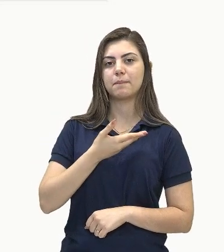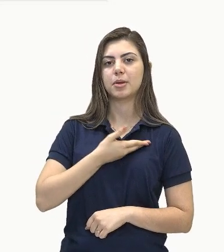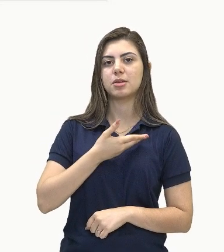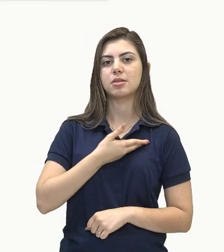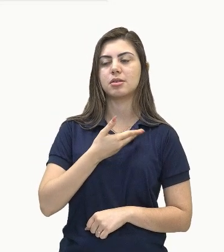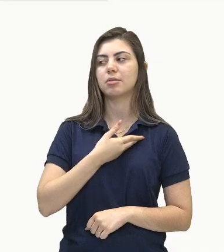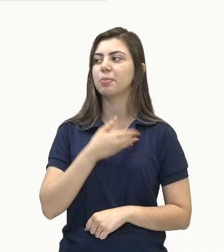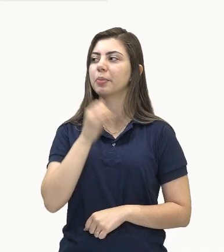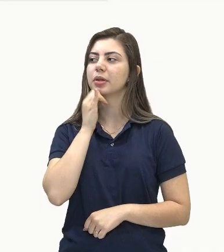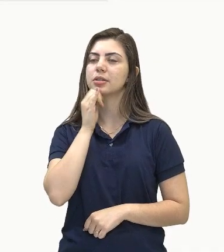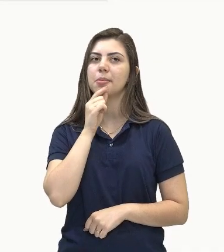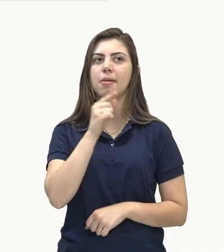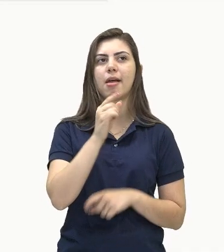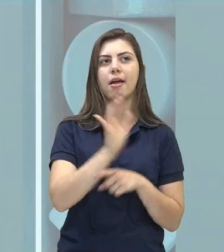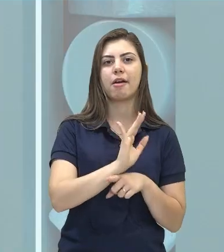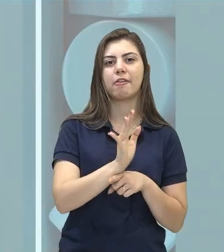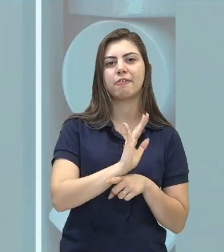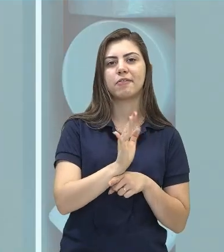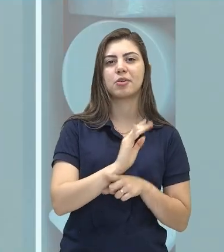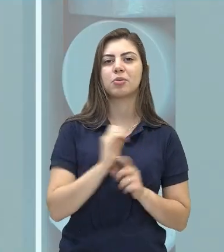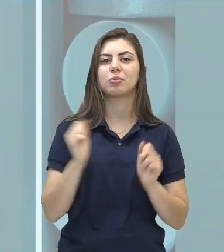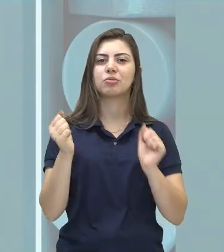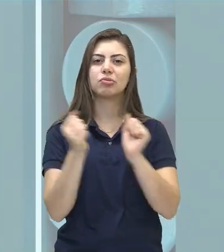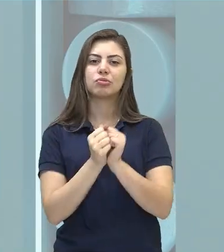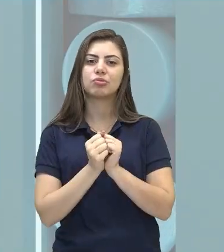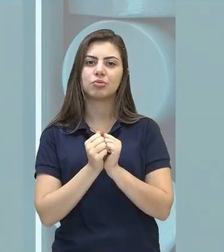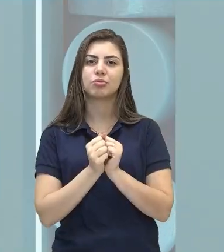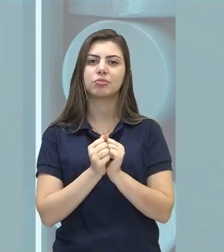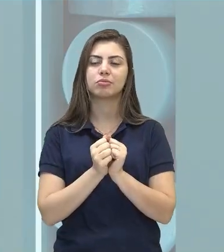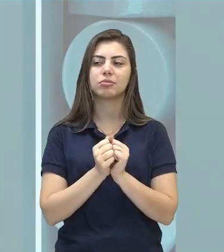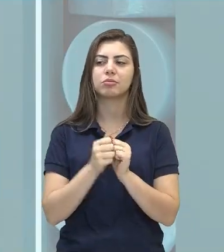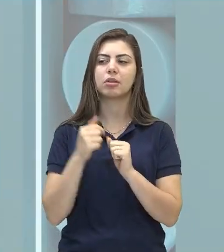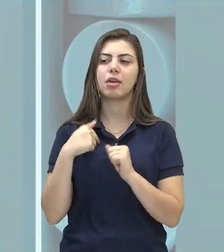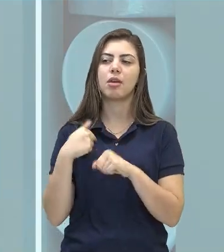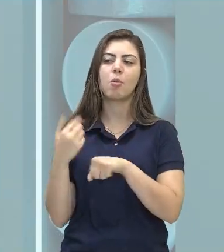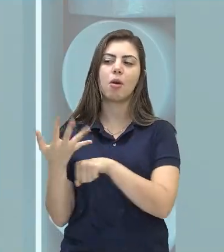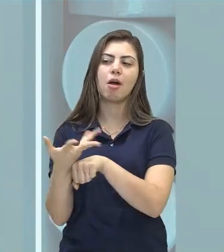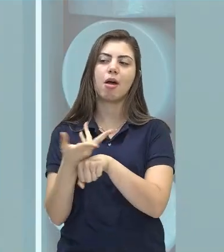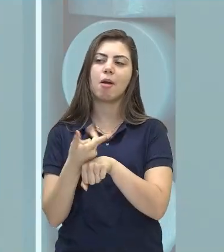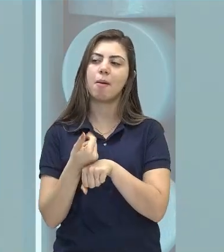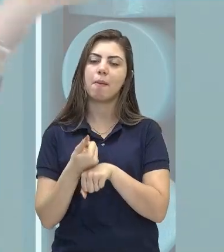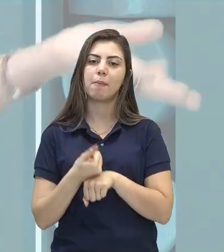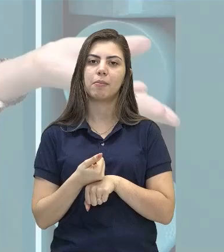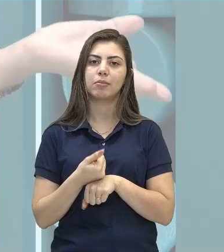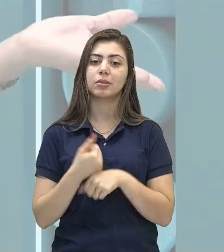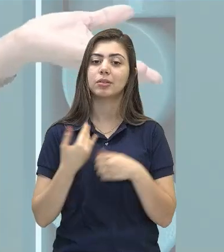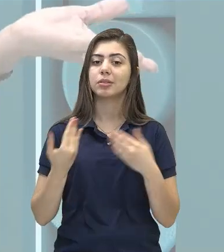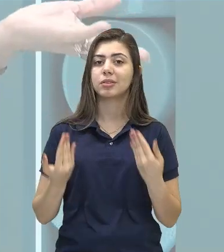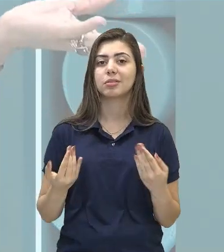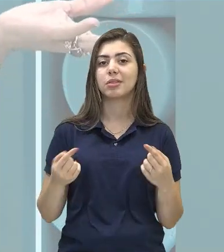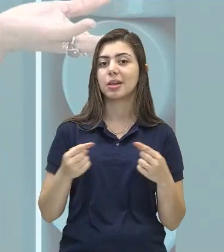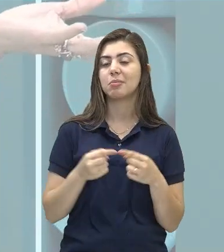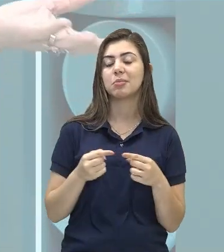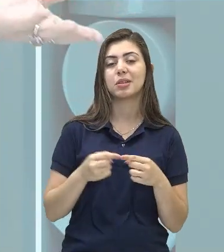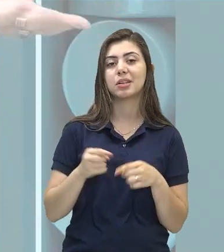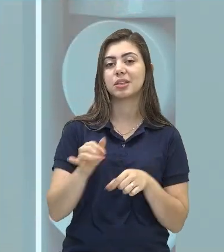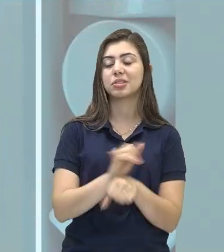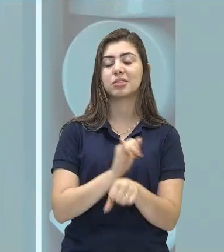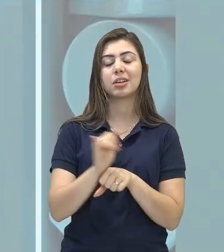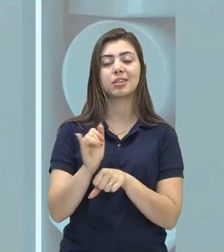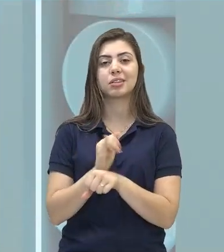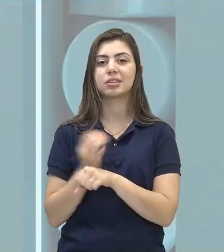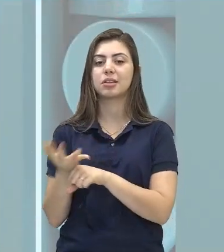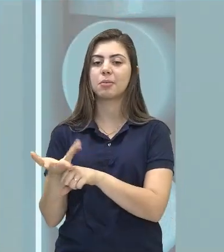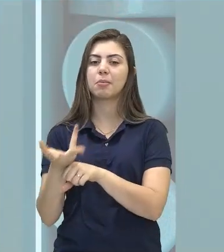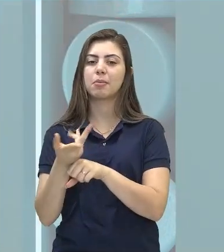um filme, né, nós estamos utilizando as estratégias persuasivas. Quando